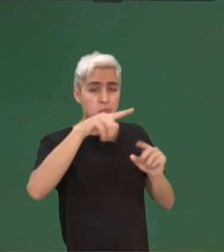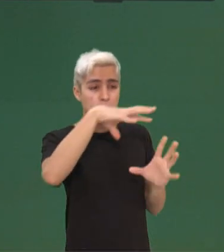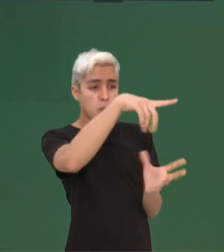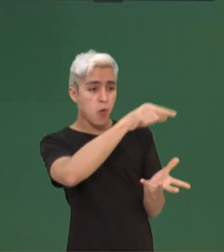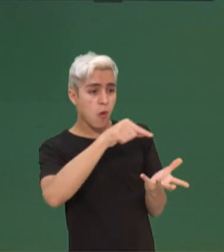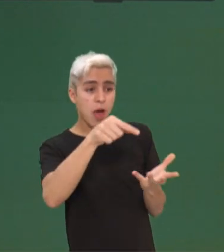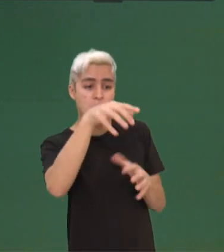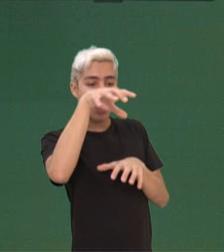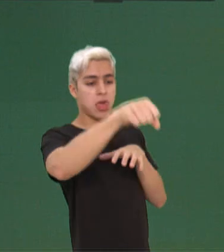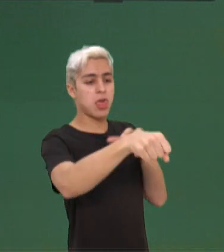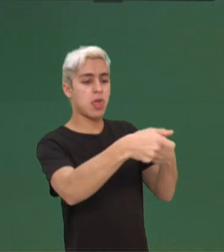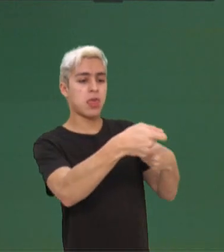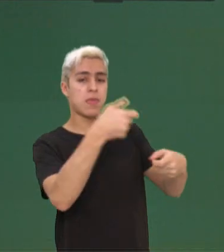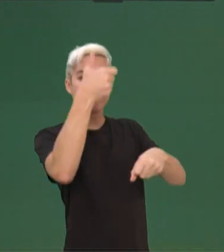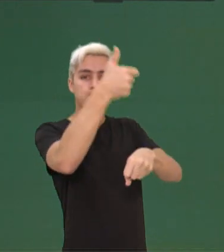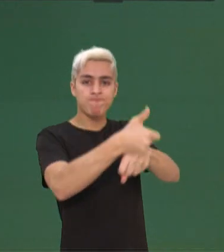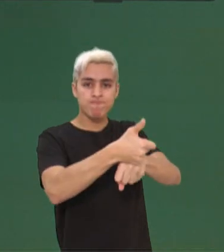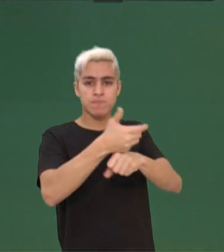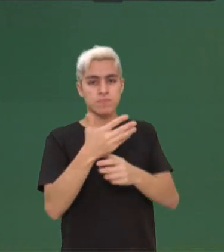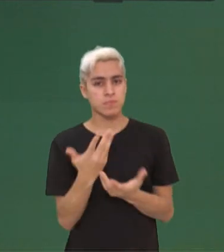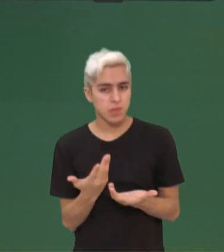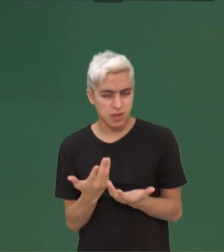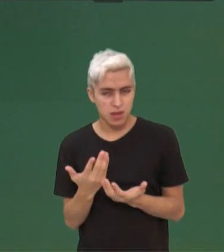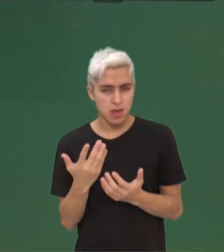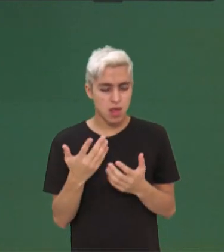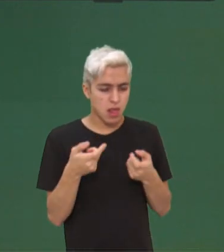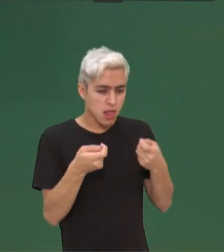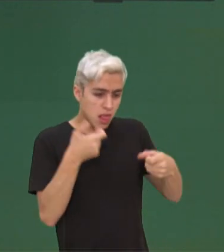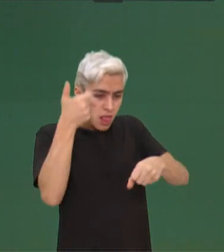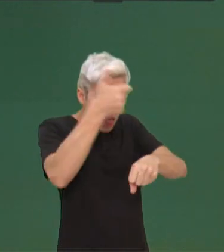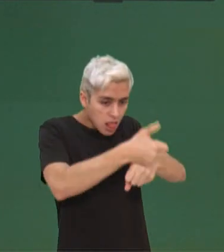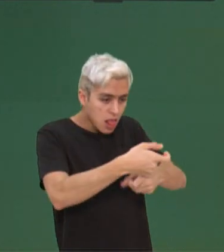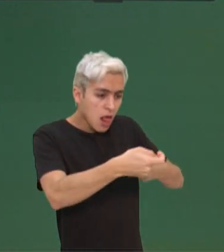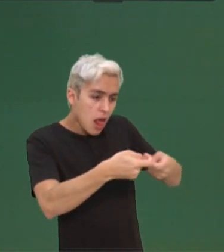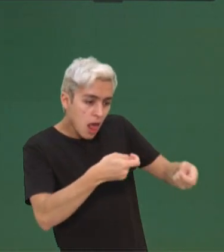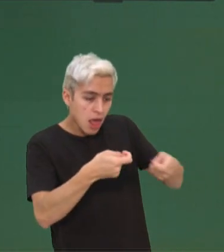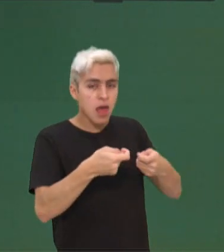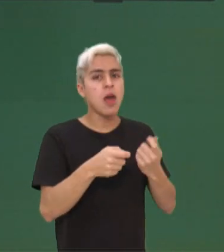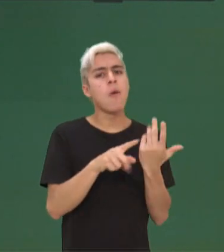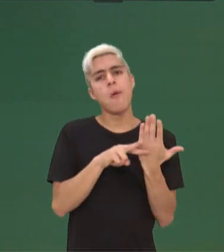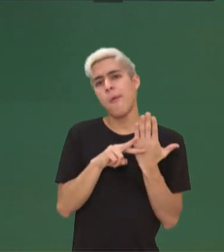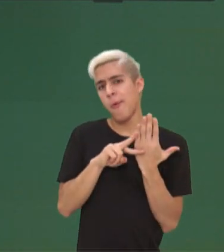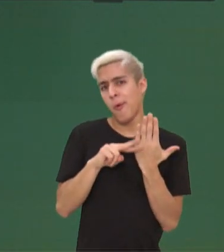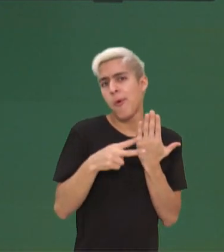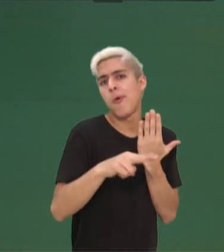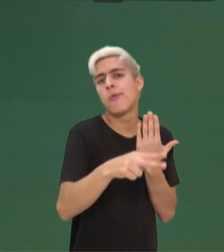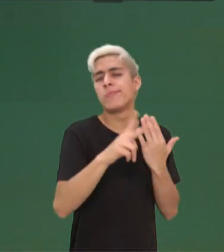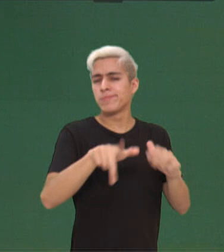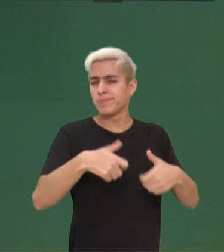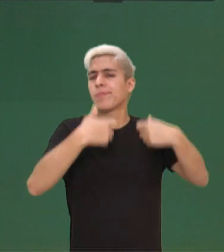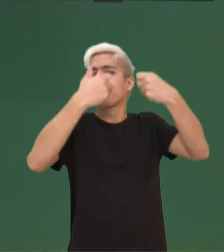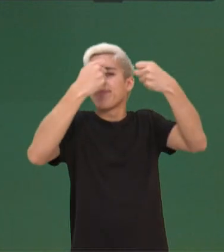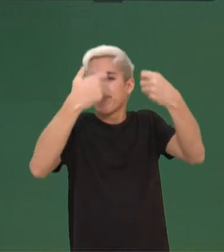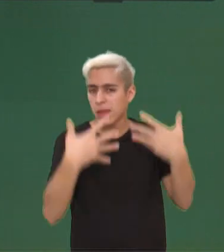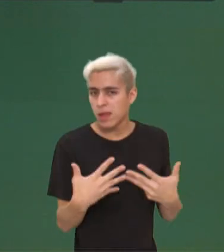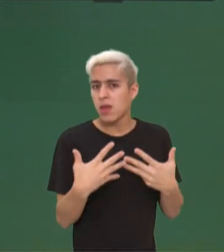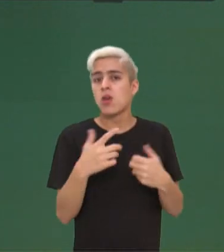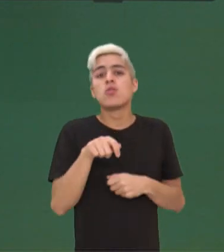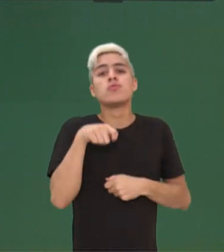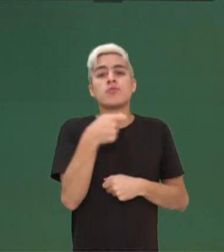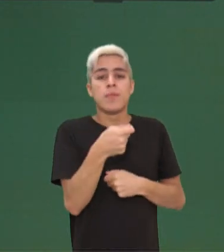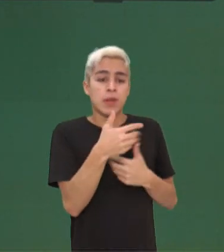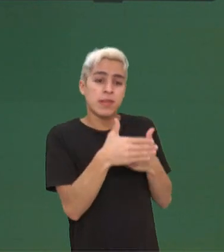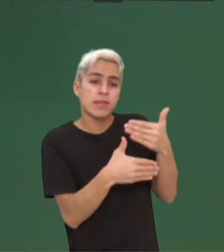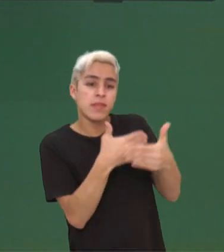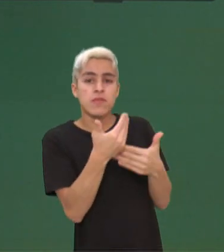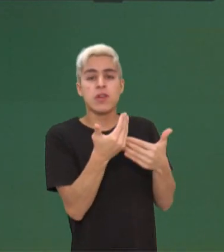mundo. Essa dominação gera consequências que aí a gente vai ver lá na frente depois, em relação ao